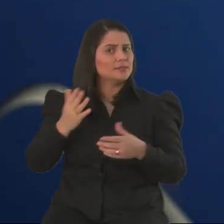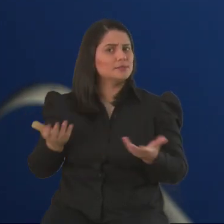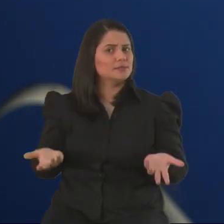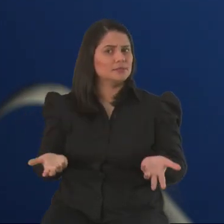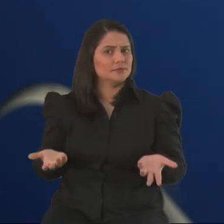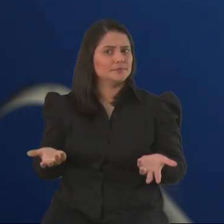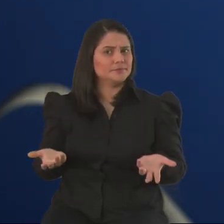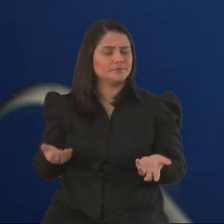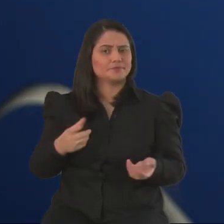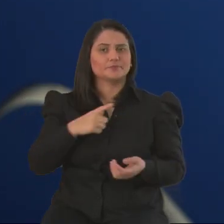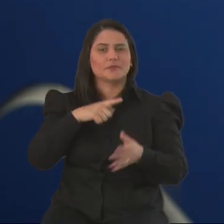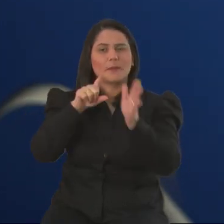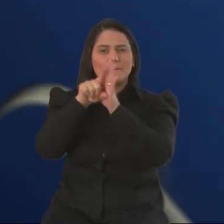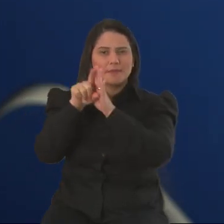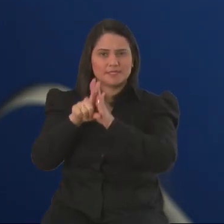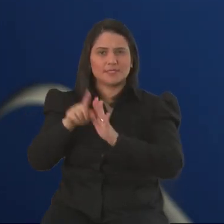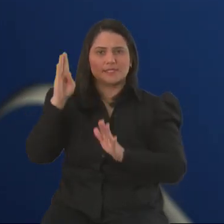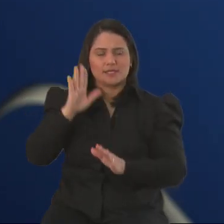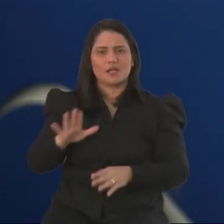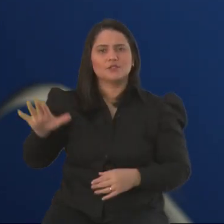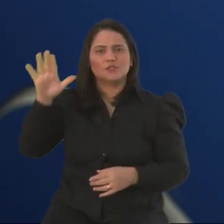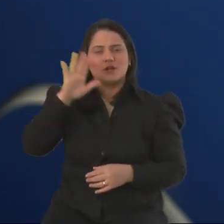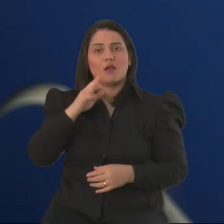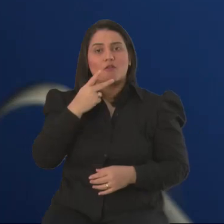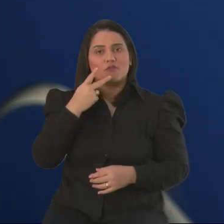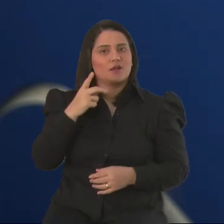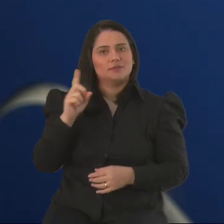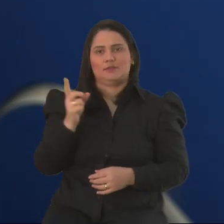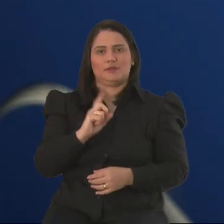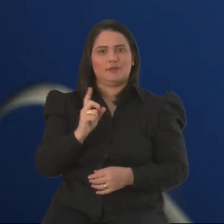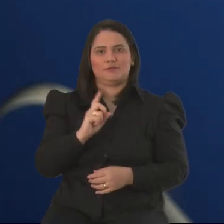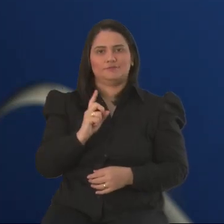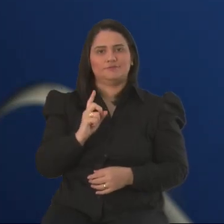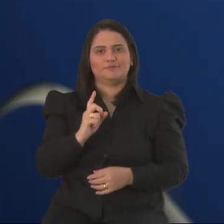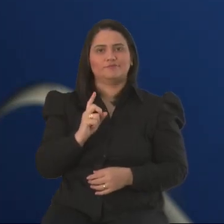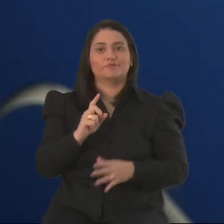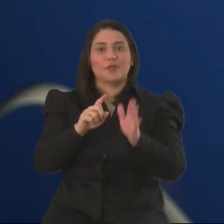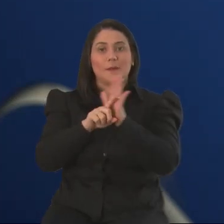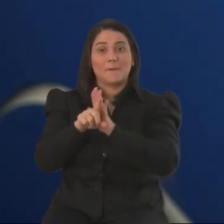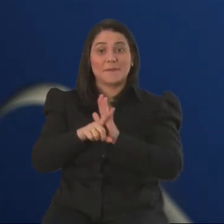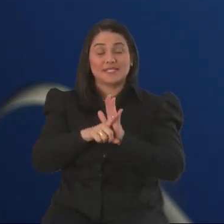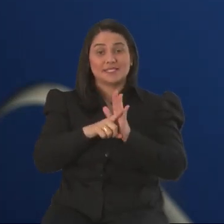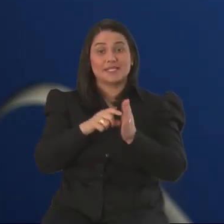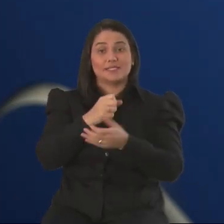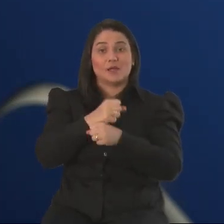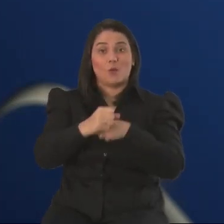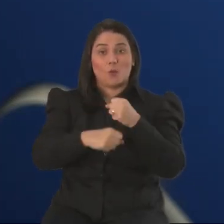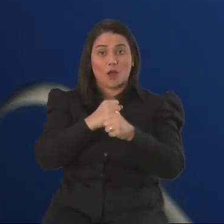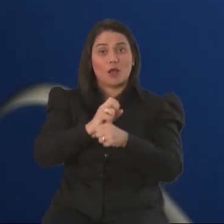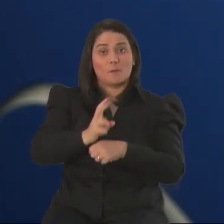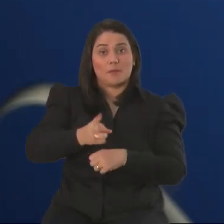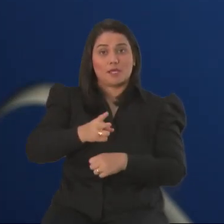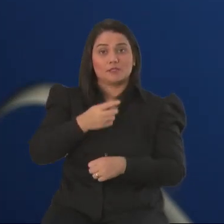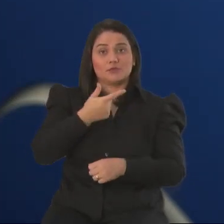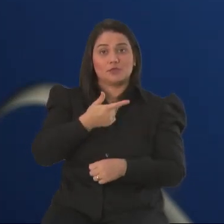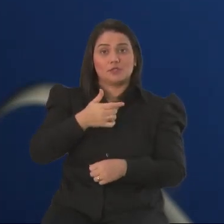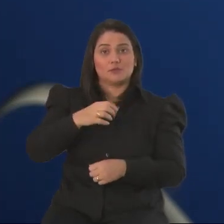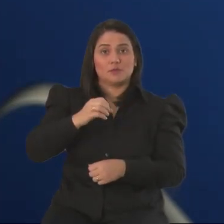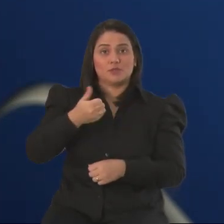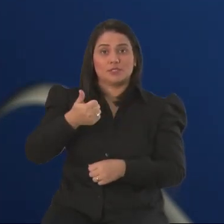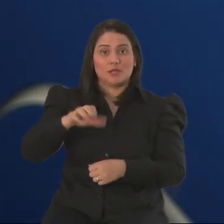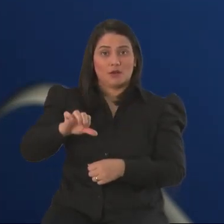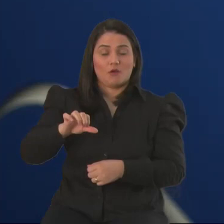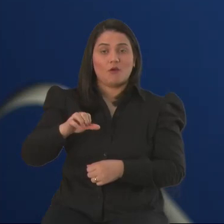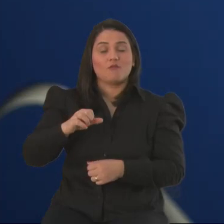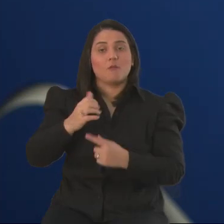PNAD ainda, ele também nos diz que não. A pesquisa do mesmo ano, de 2019, nos mostra que as